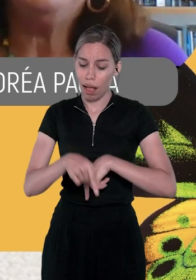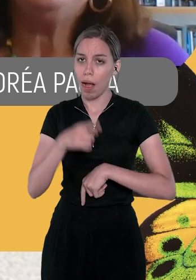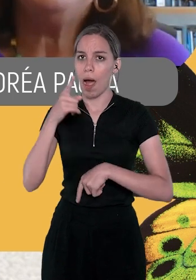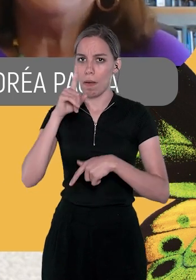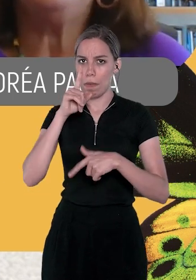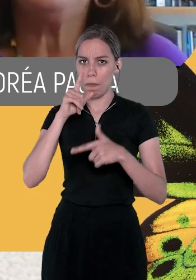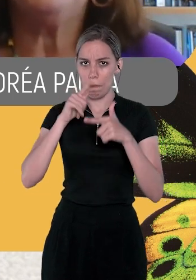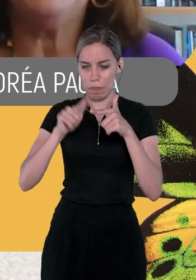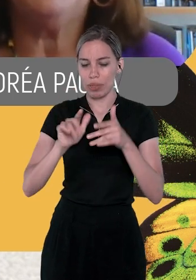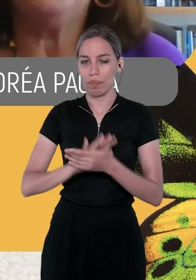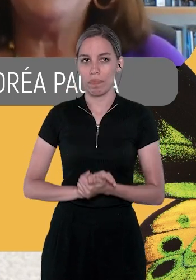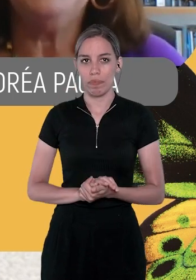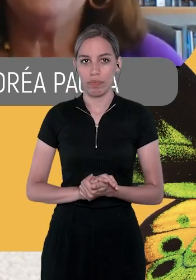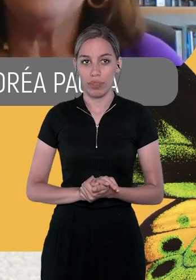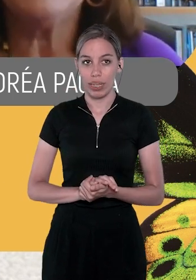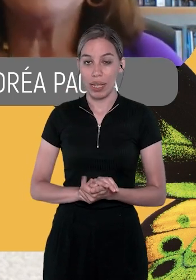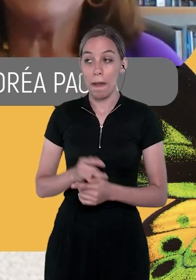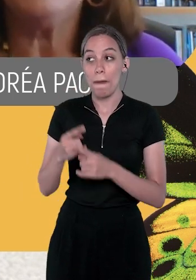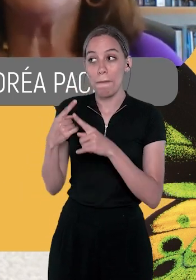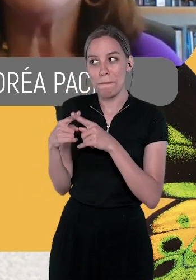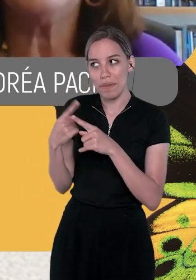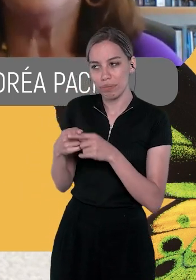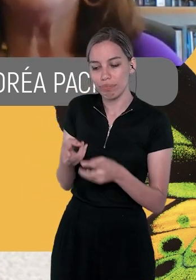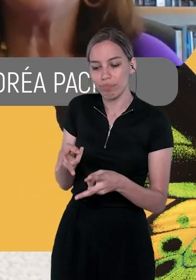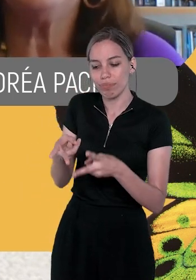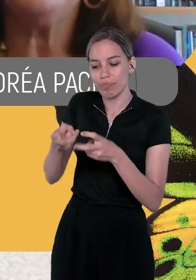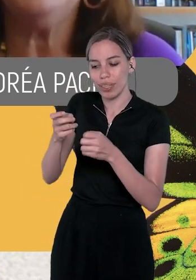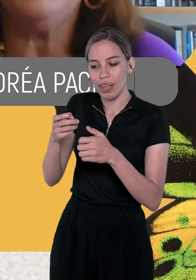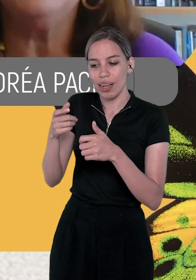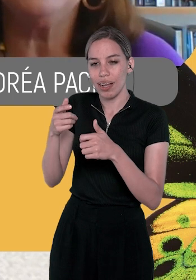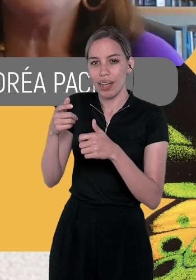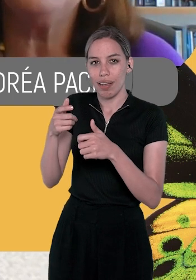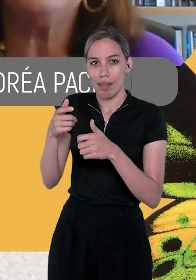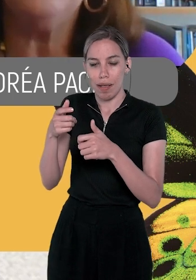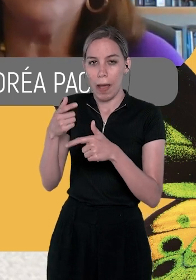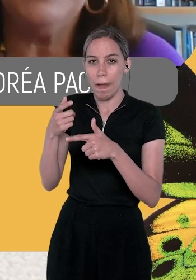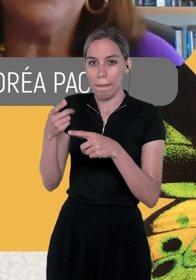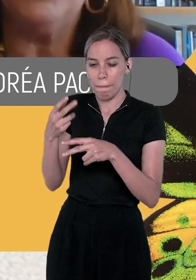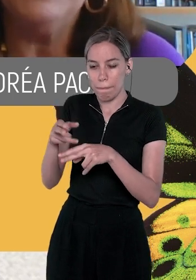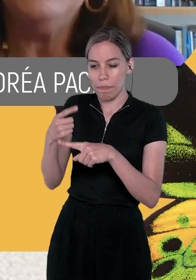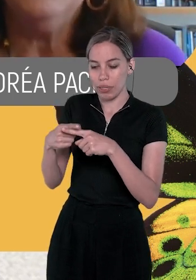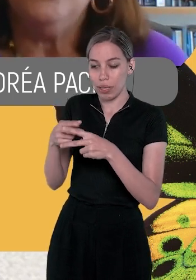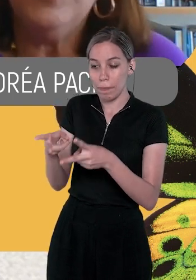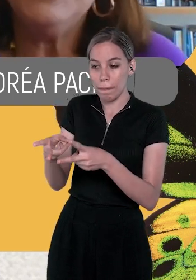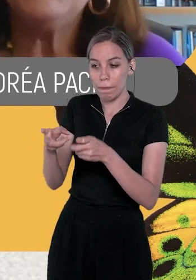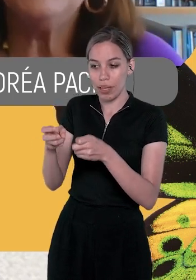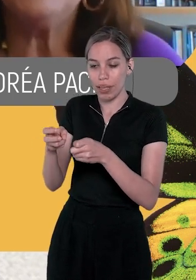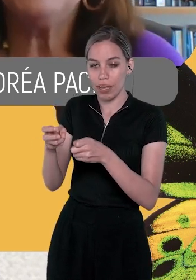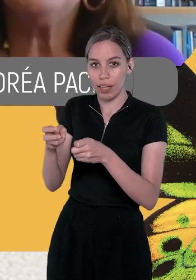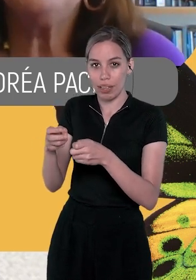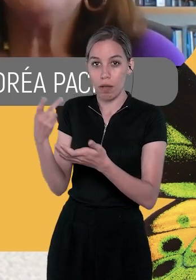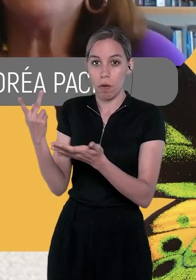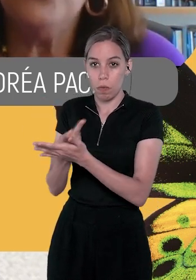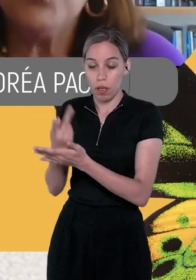que o reconhecimento ao erro e aos excessos se dava no plano real e não no plano teórico. Hoje,